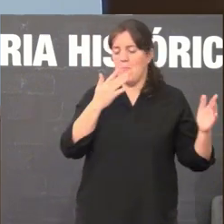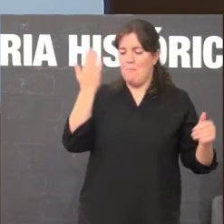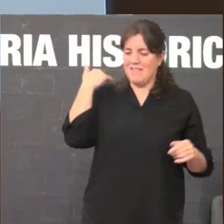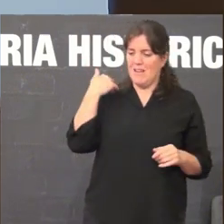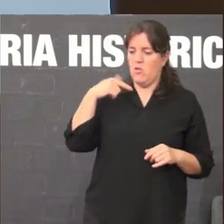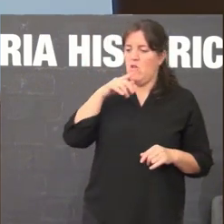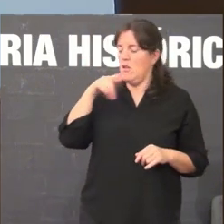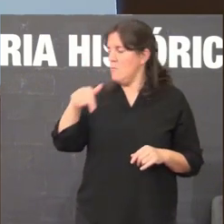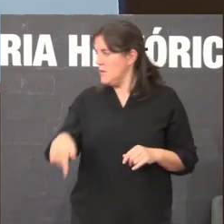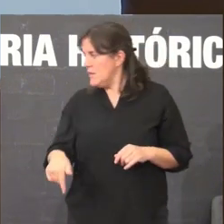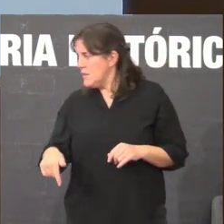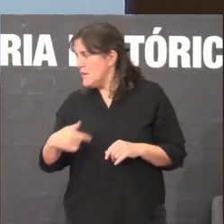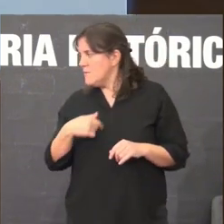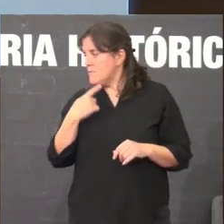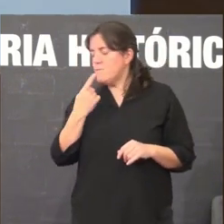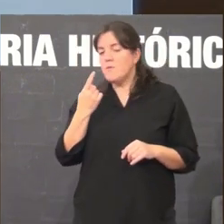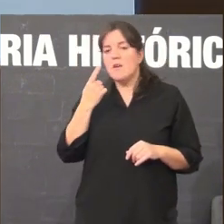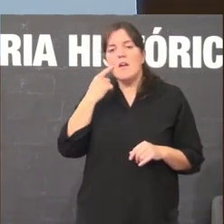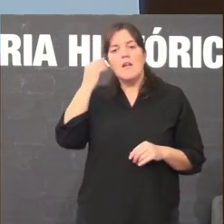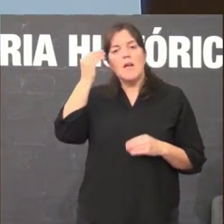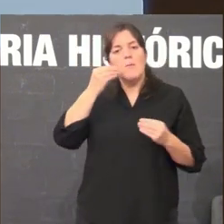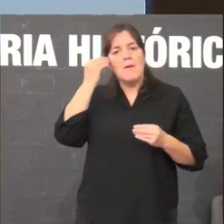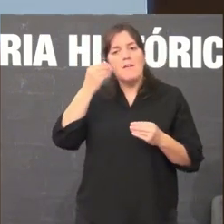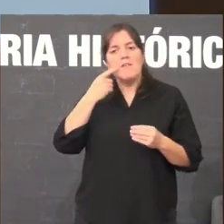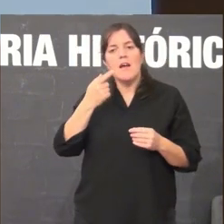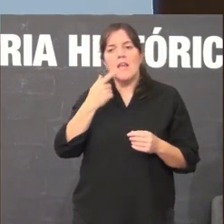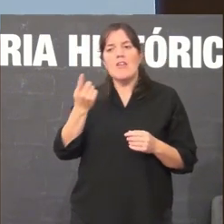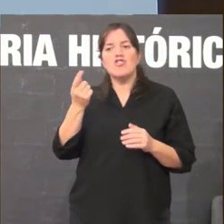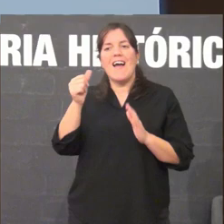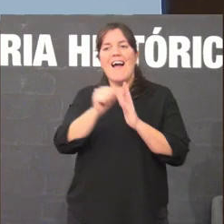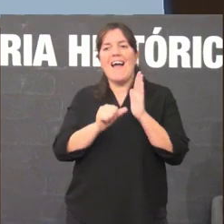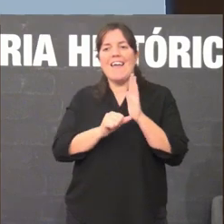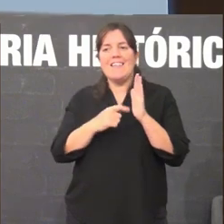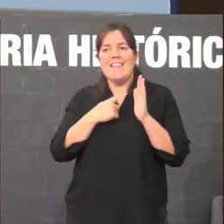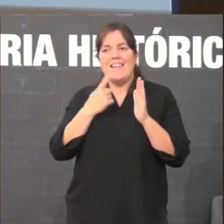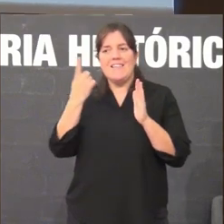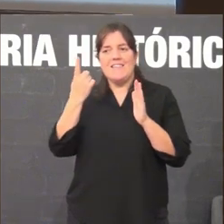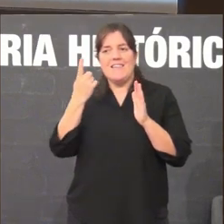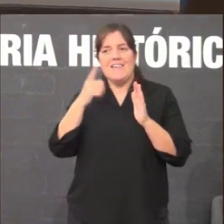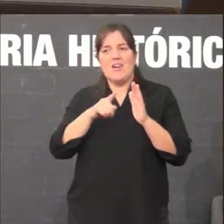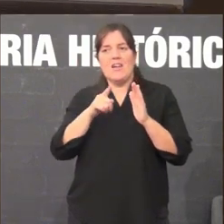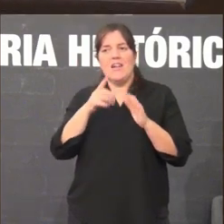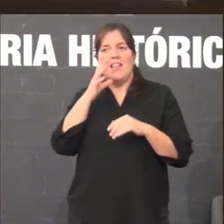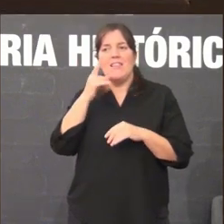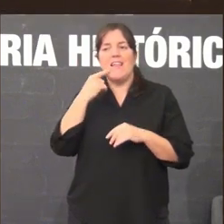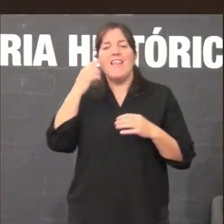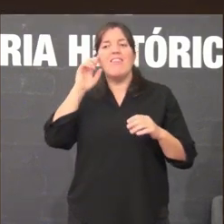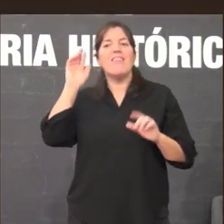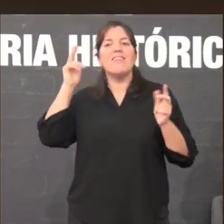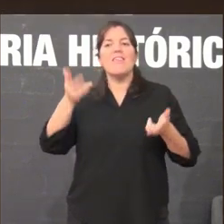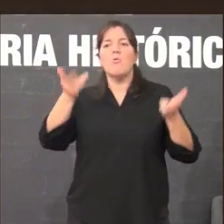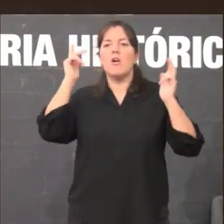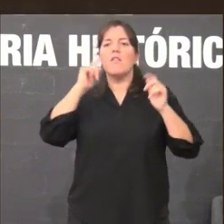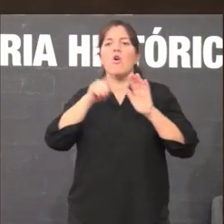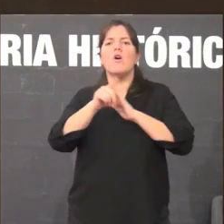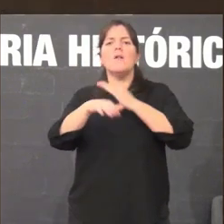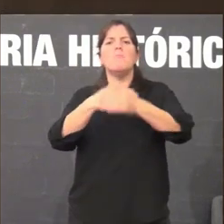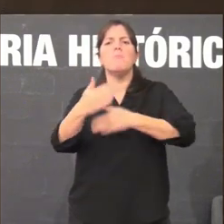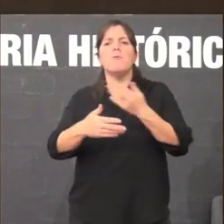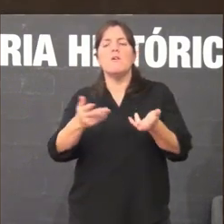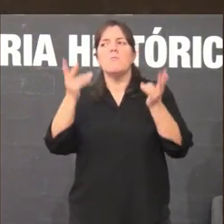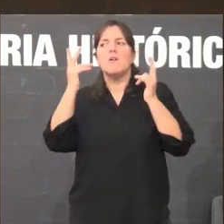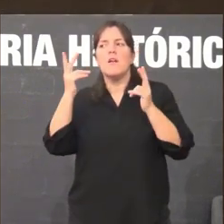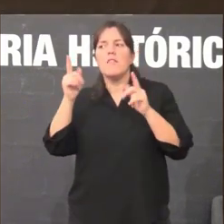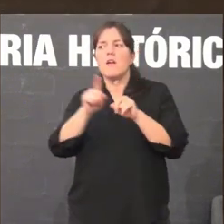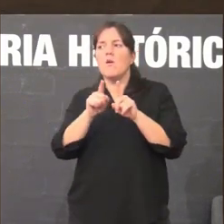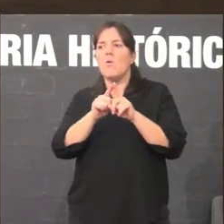tentativa de relacionar a gênese da democracia com o processo de normalização democrática, ocultando